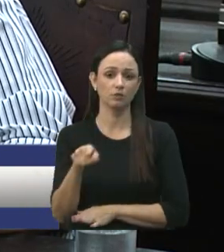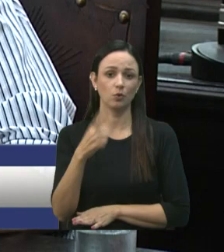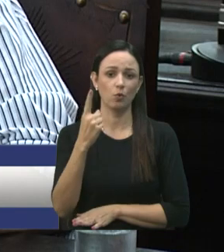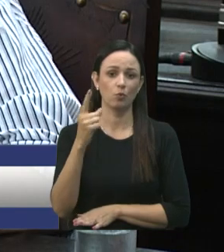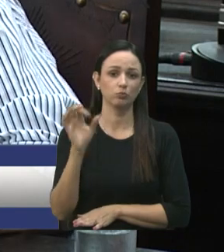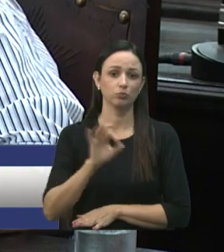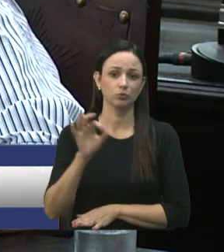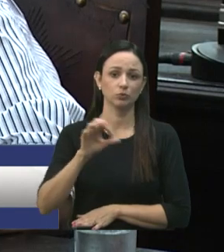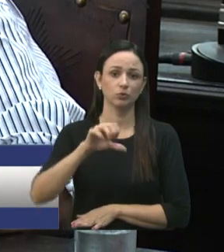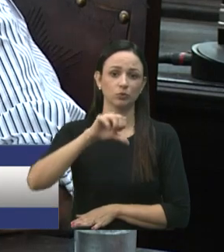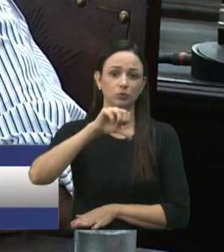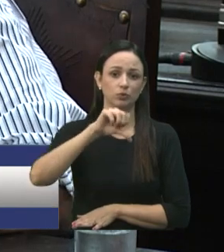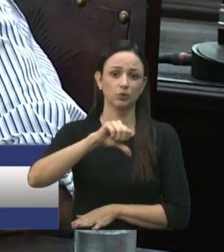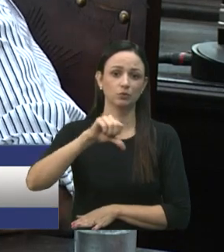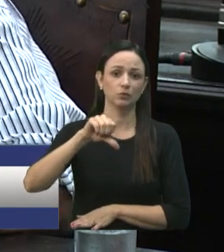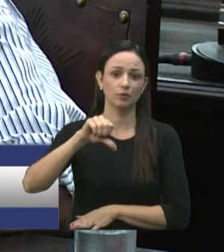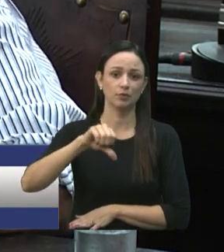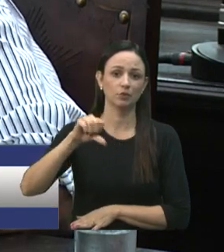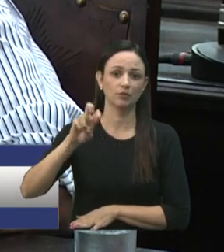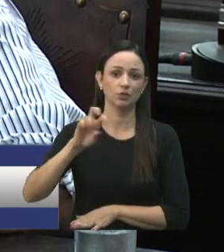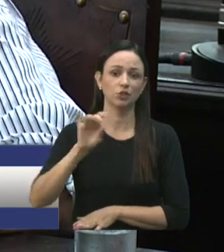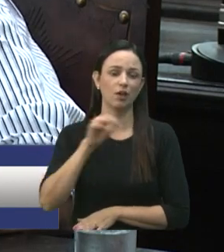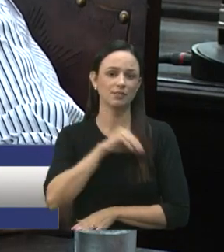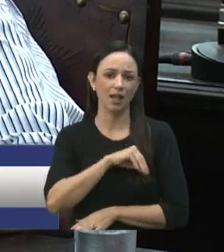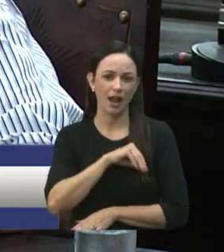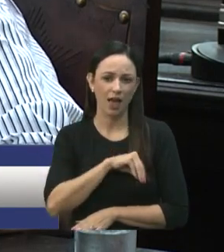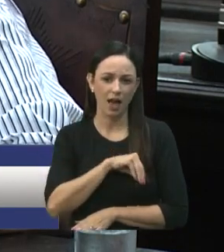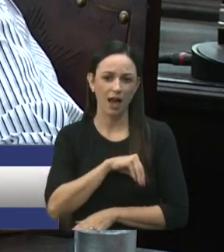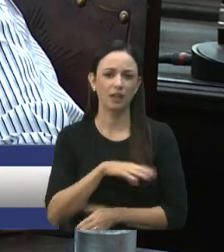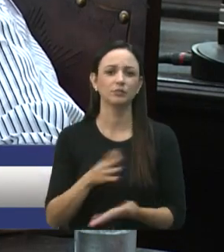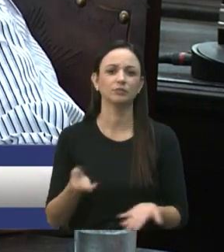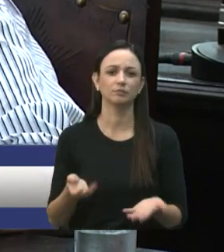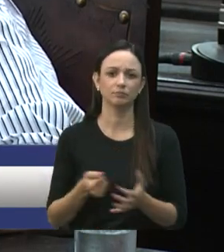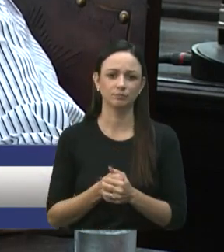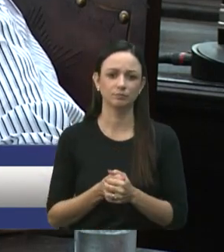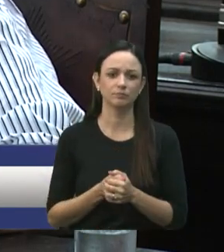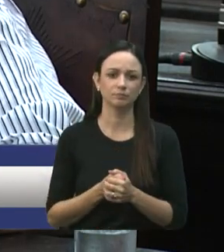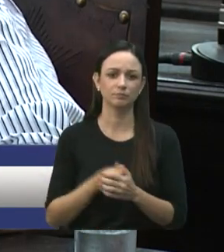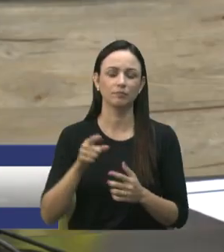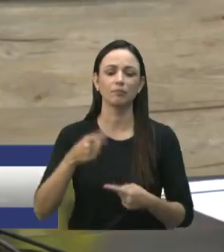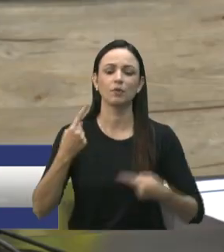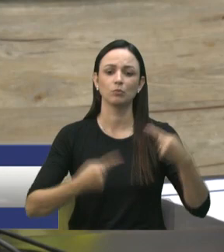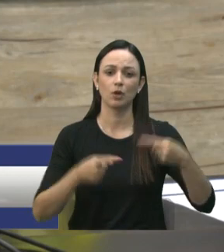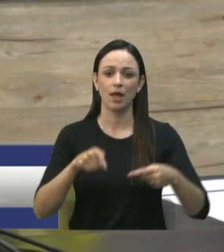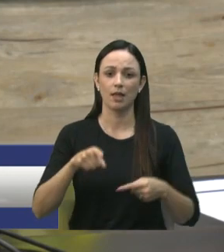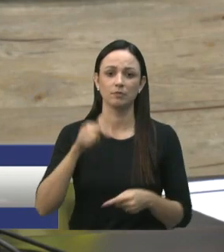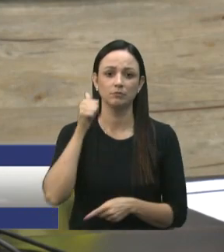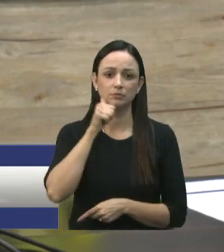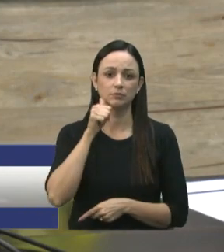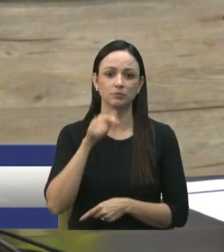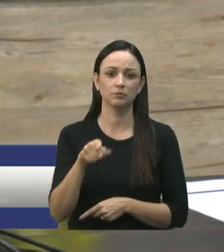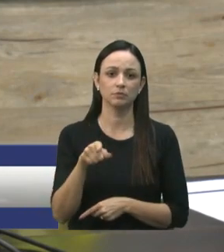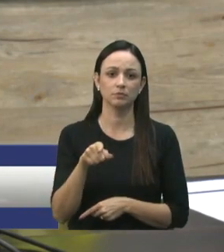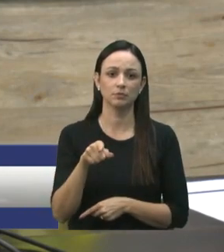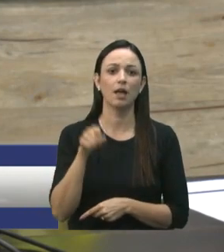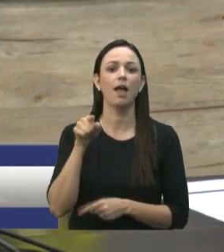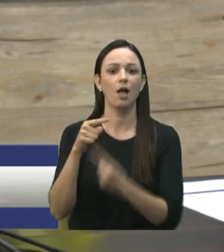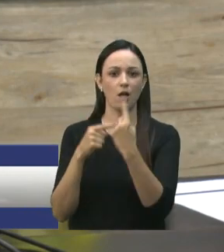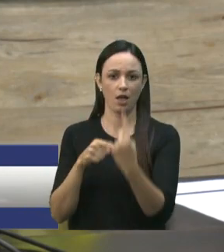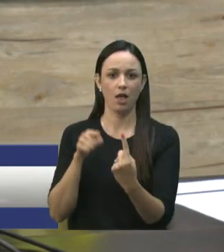1%, 995, deve pagar o salário. Um detalhe importante a respeito da política das mulheres, ela foi atendida na